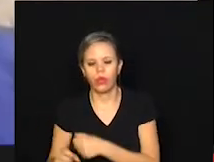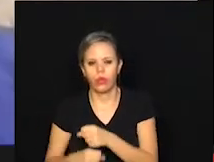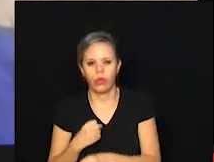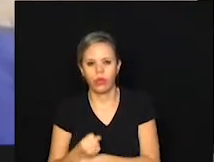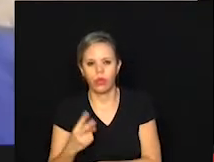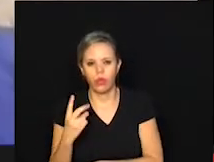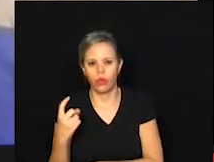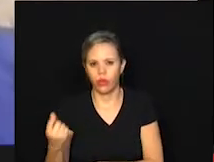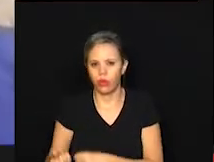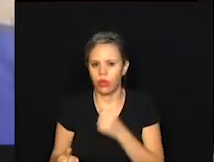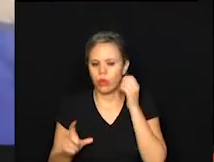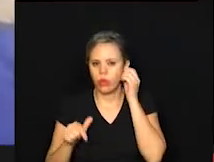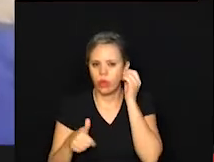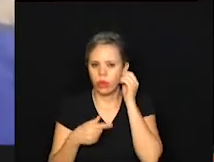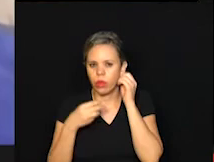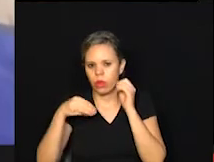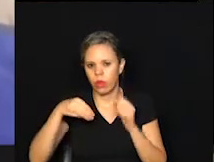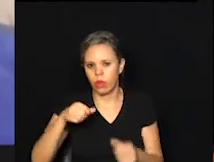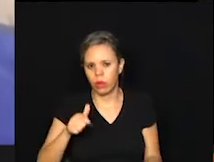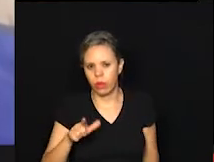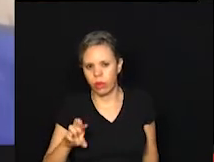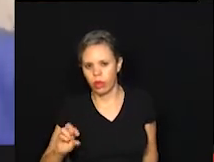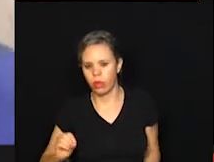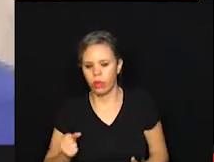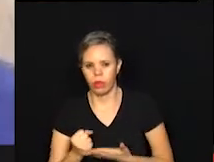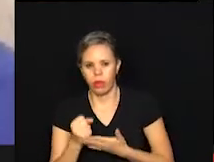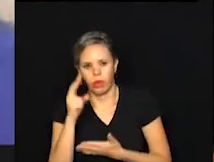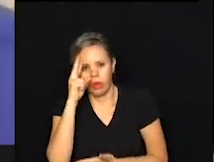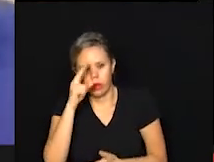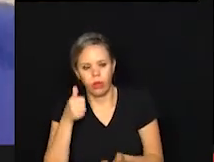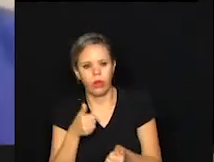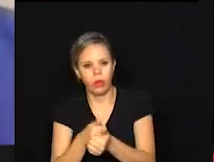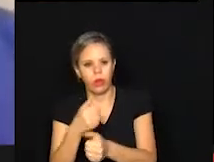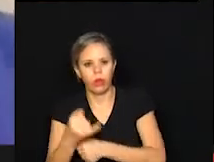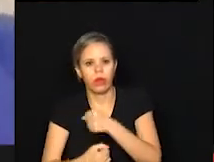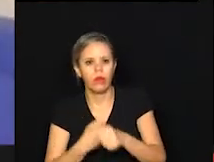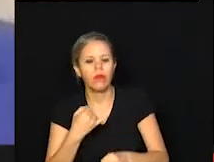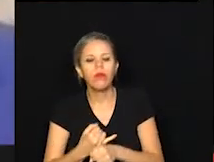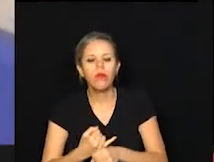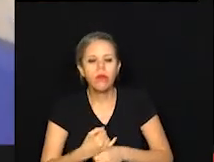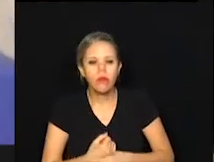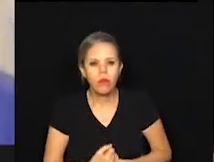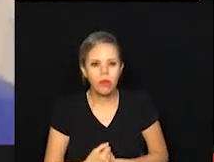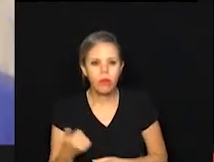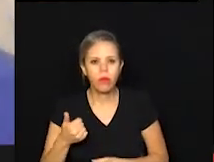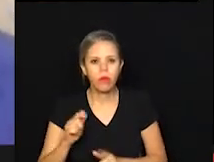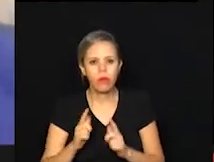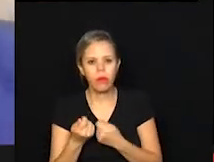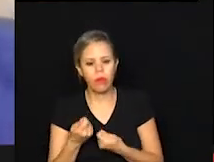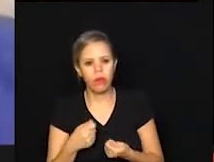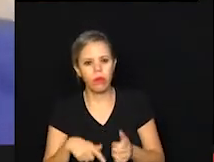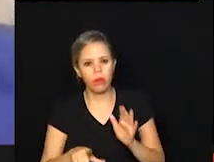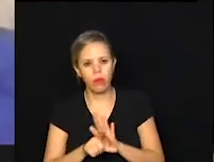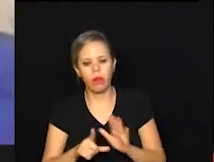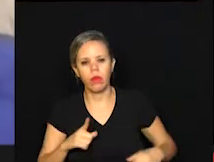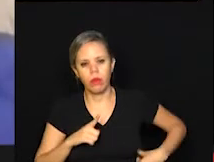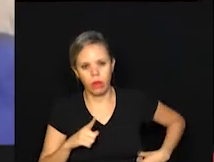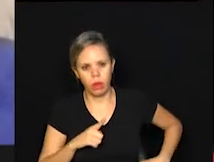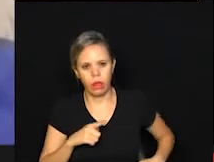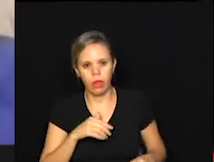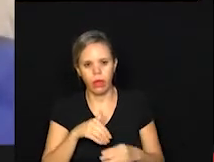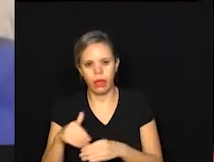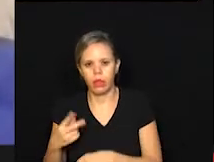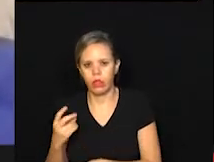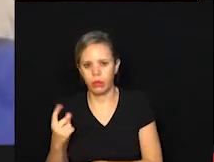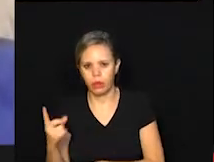2015/2016. Aí Marcelo pode me ajudar a acompanhar no site a primeira gestão. Teve eleição